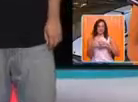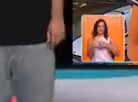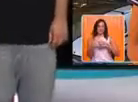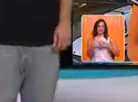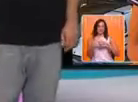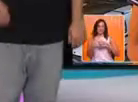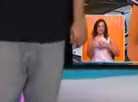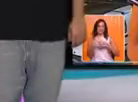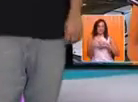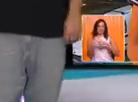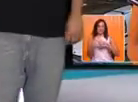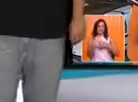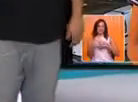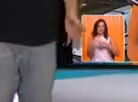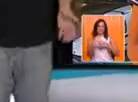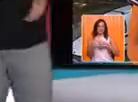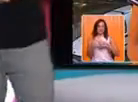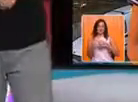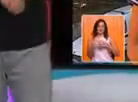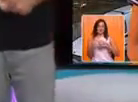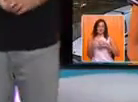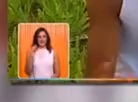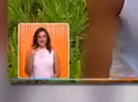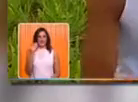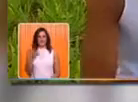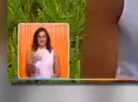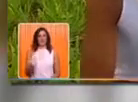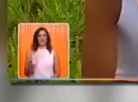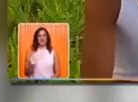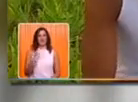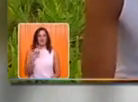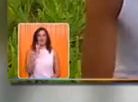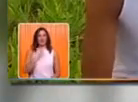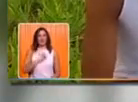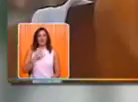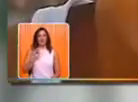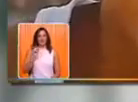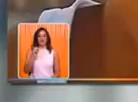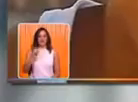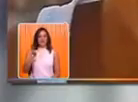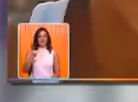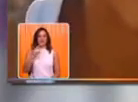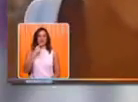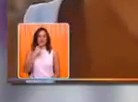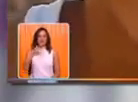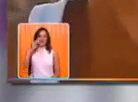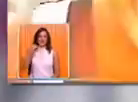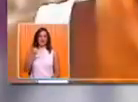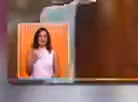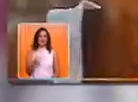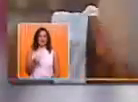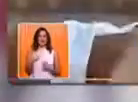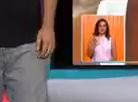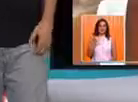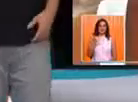vai acontecer mais um membro desta incrível voz tem 20 anos e sou puto Barão